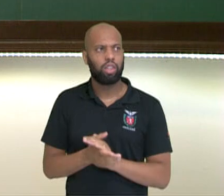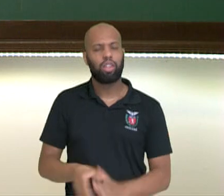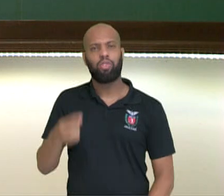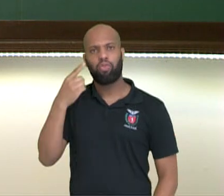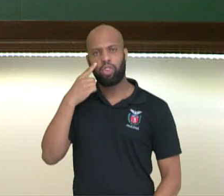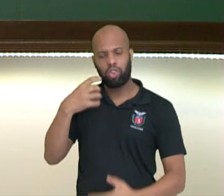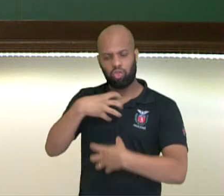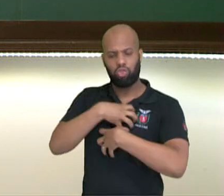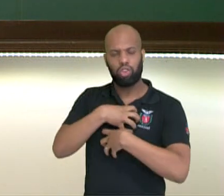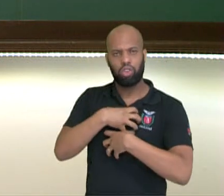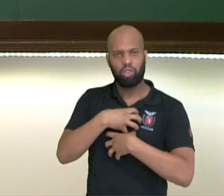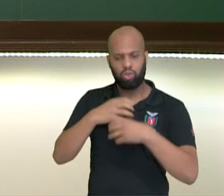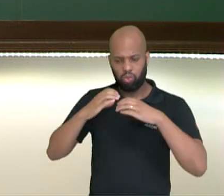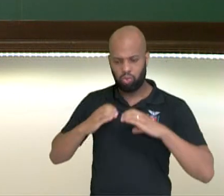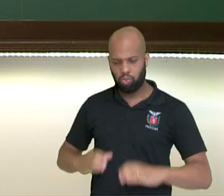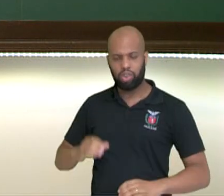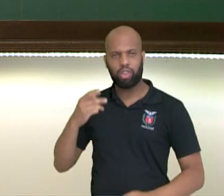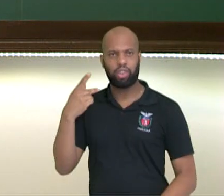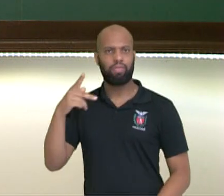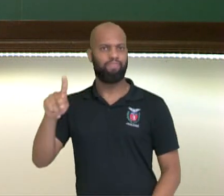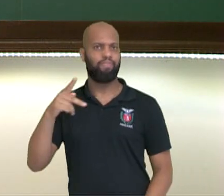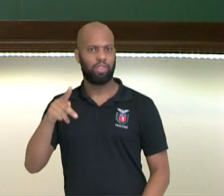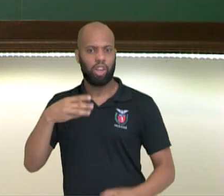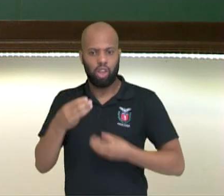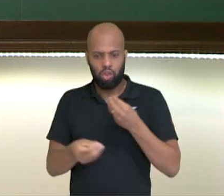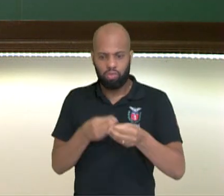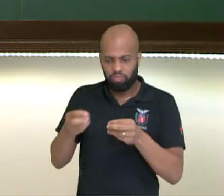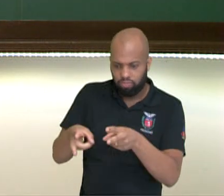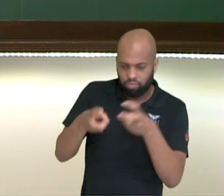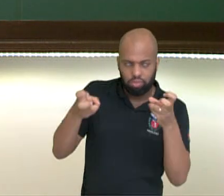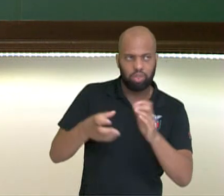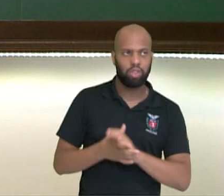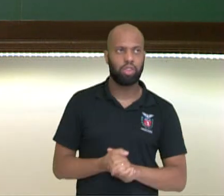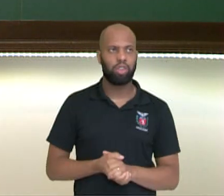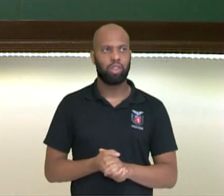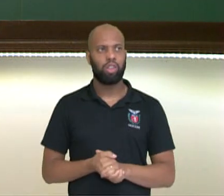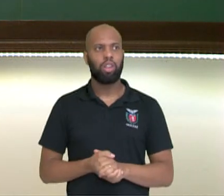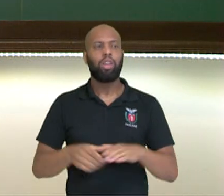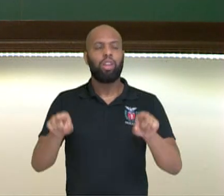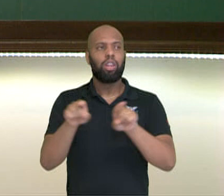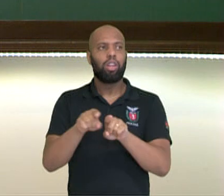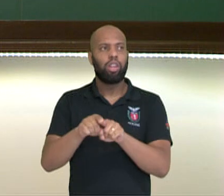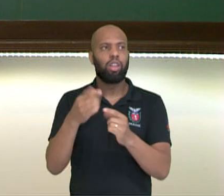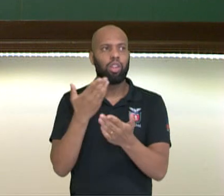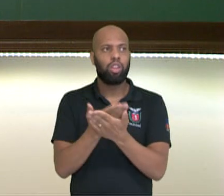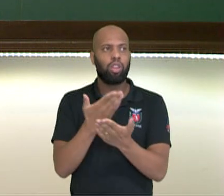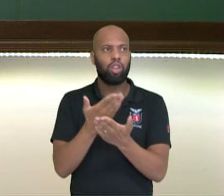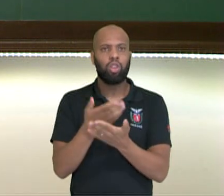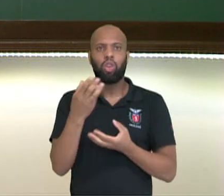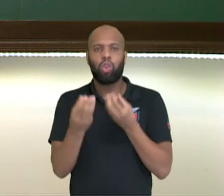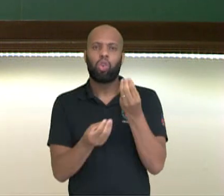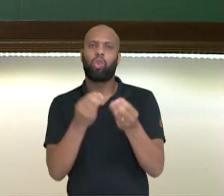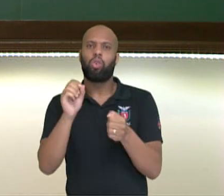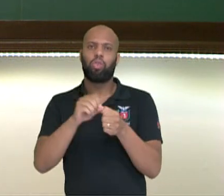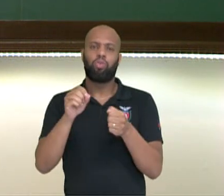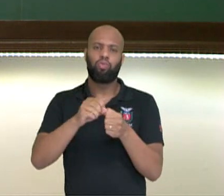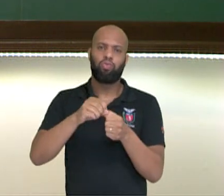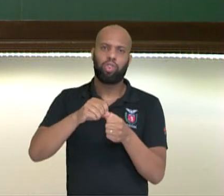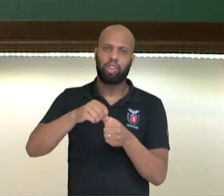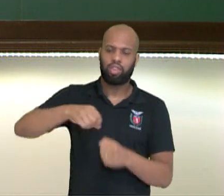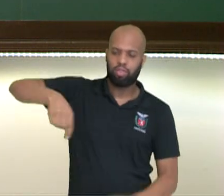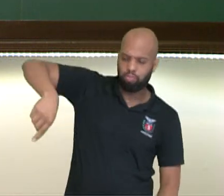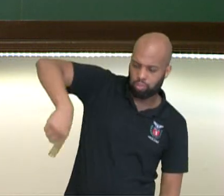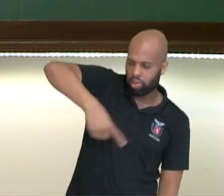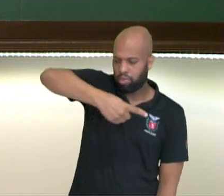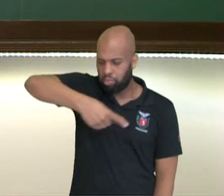dele? Detectar a carga elétrica, não é medir, detectar, ok? E vimos como construir um pêndulo eletrostático, que é